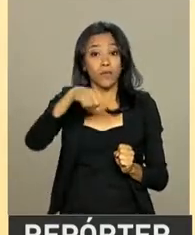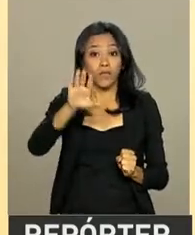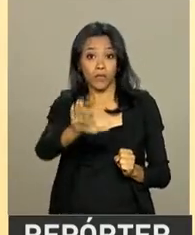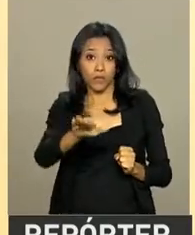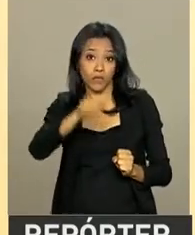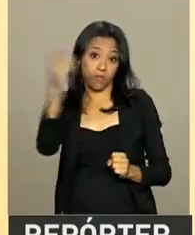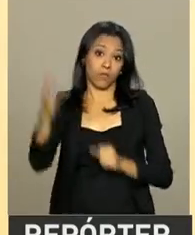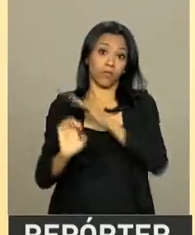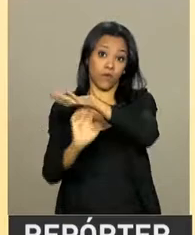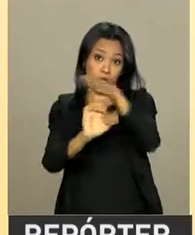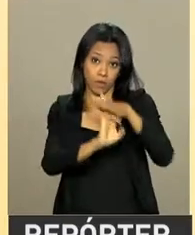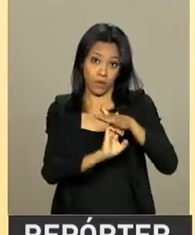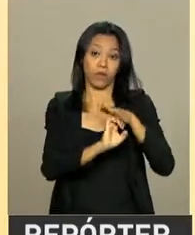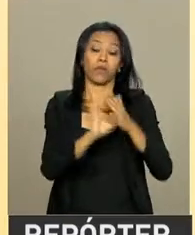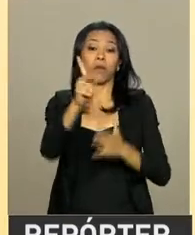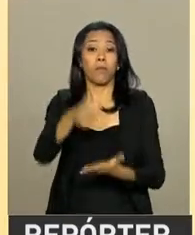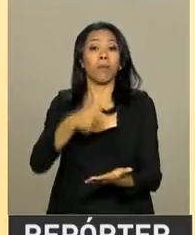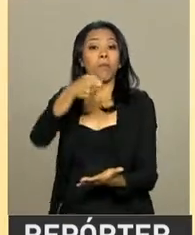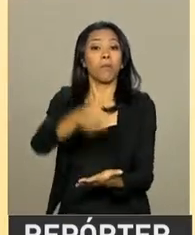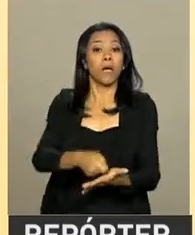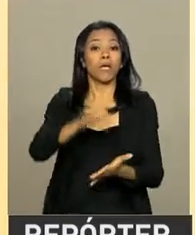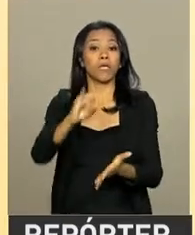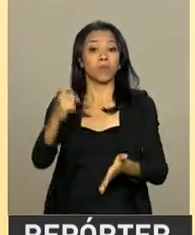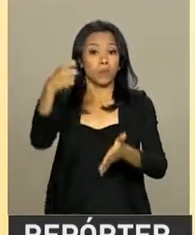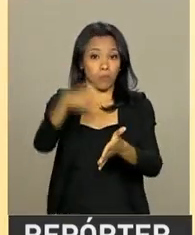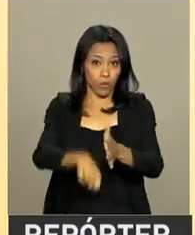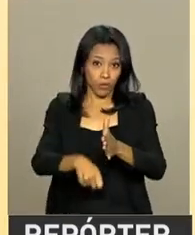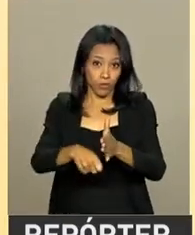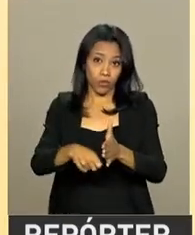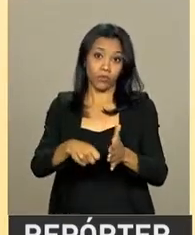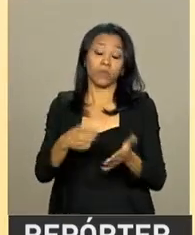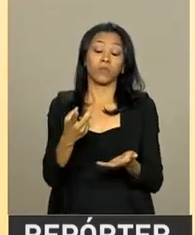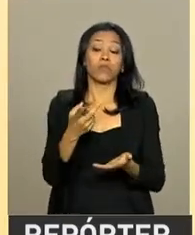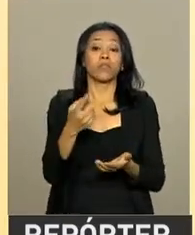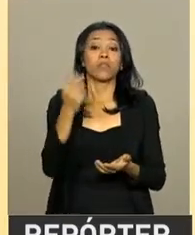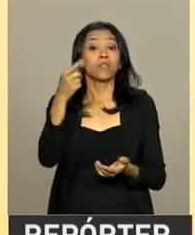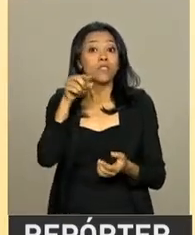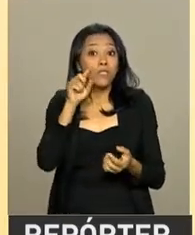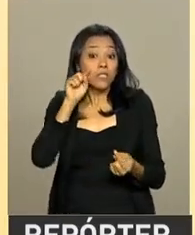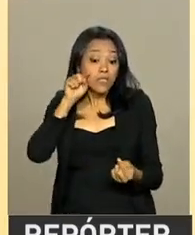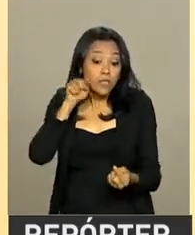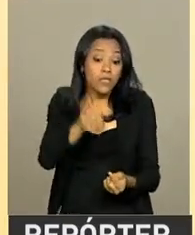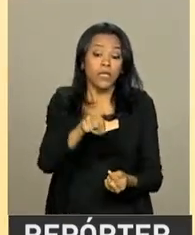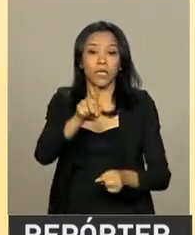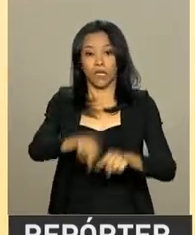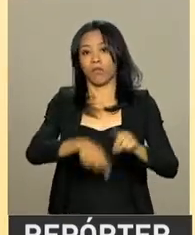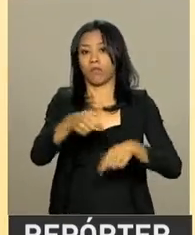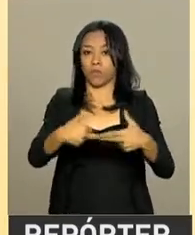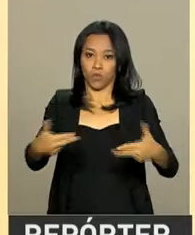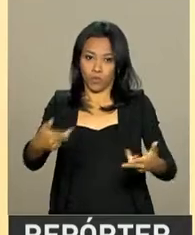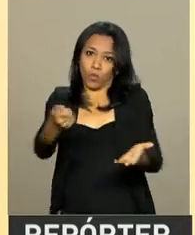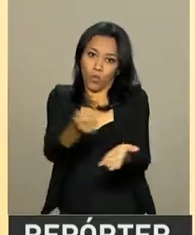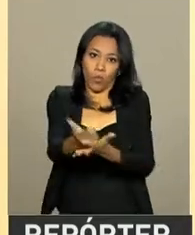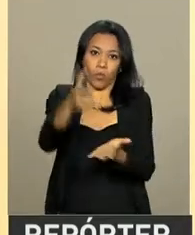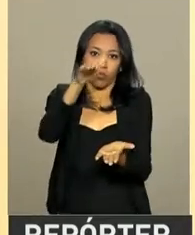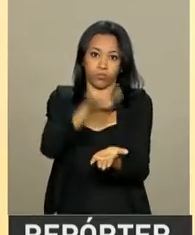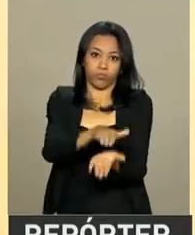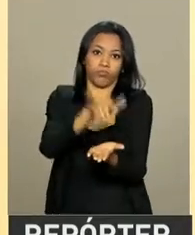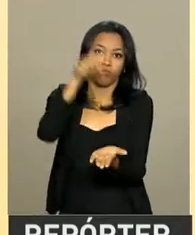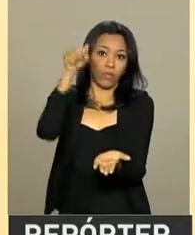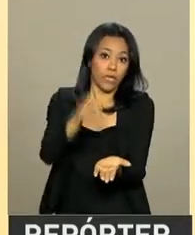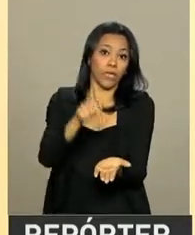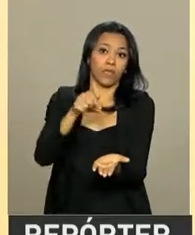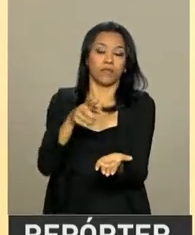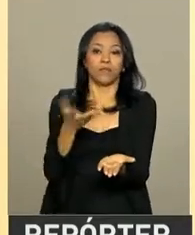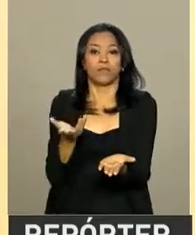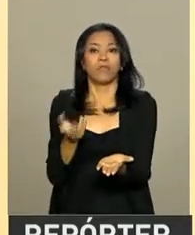fora, pagando um imposto de importação específico daquele produto que está sendo internalizado. Não é mais por uma média, não é